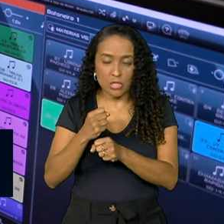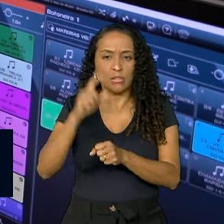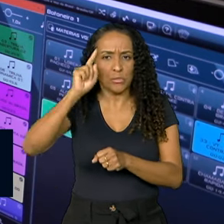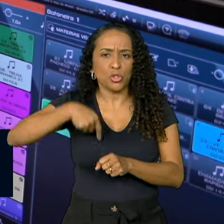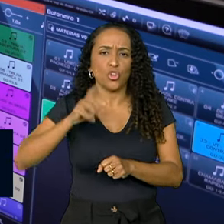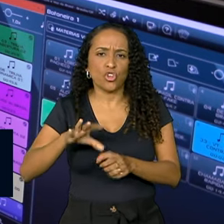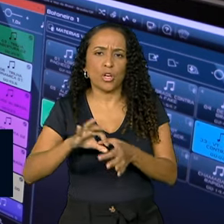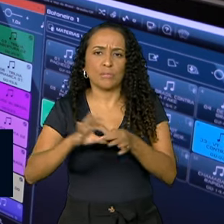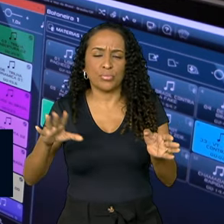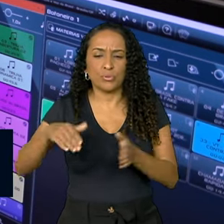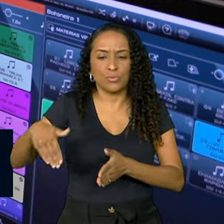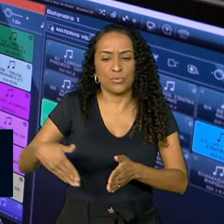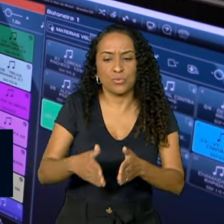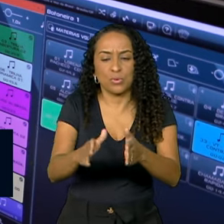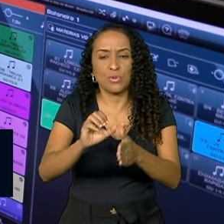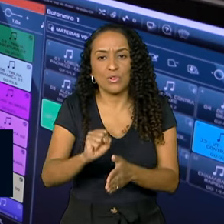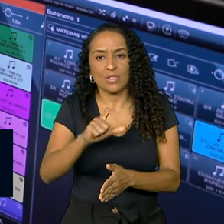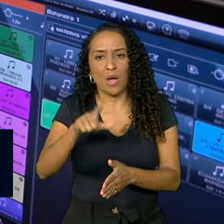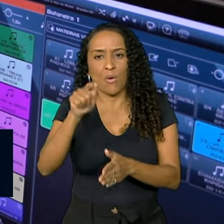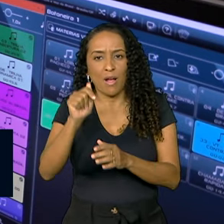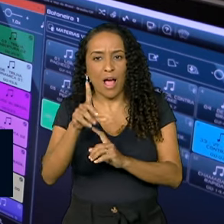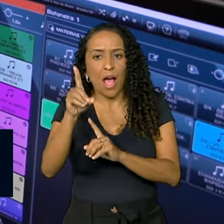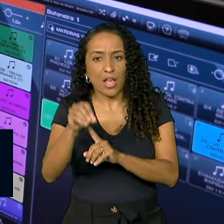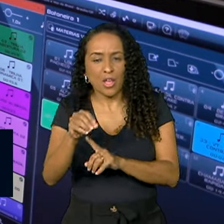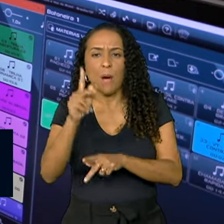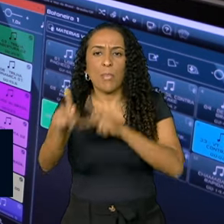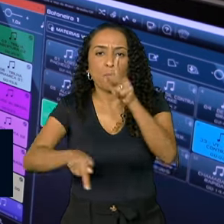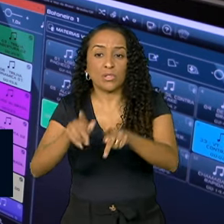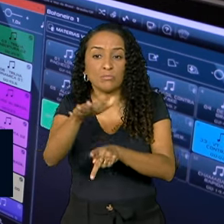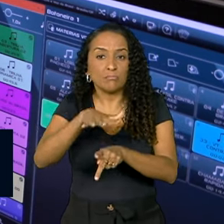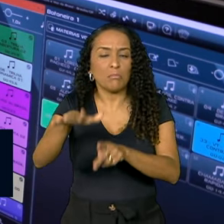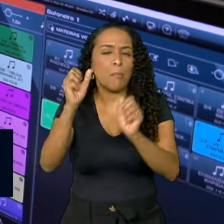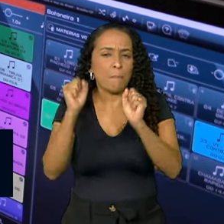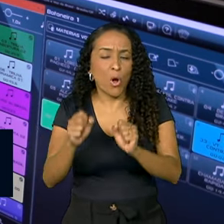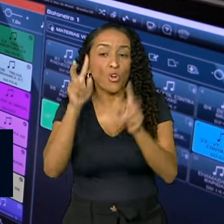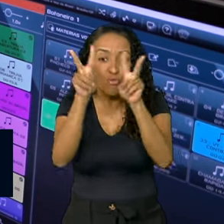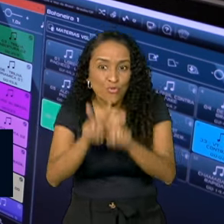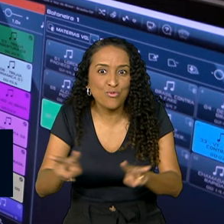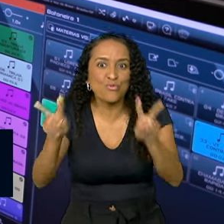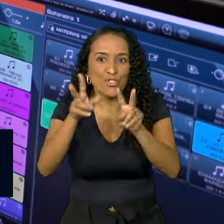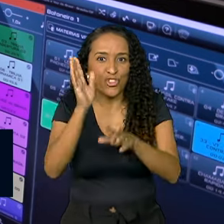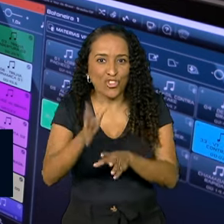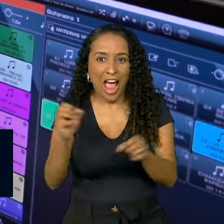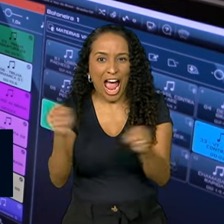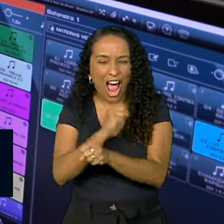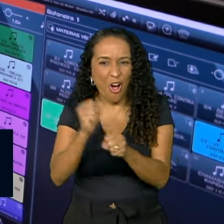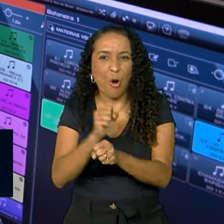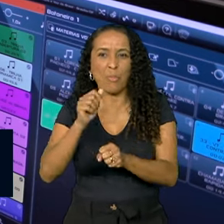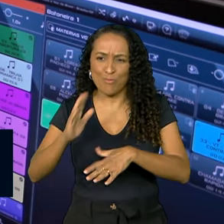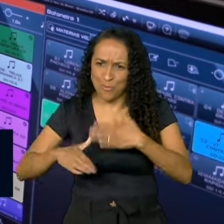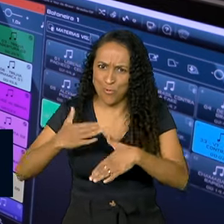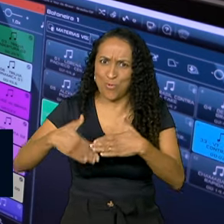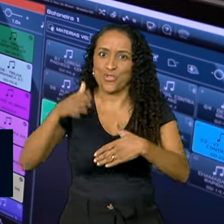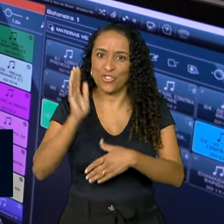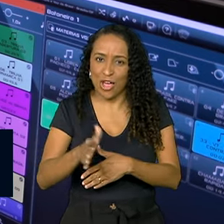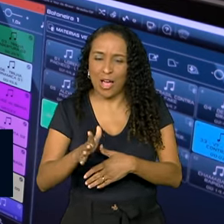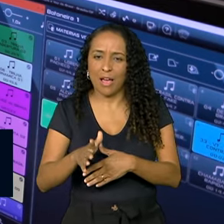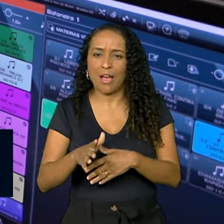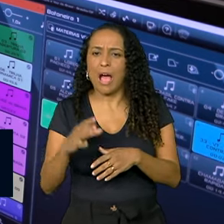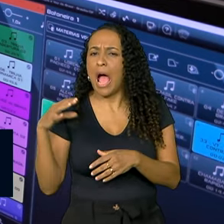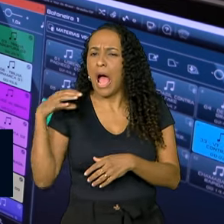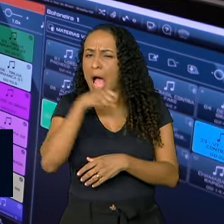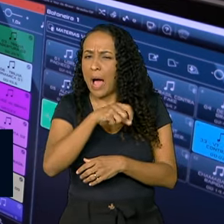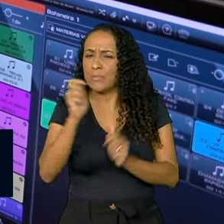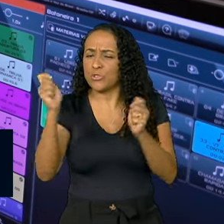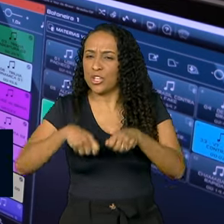serviço do ramaldo Salgado uma obra que a população daquela região já pode visualizar a obra acontecendo em breve a gente deve estar fazendo